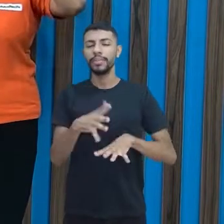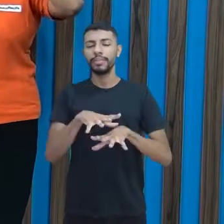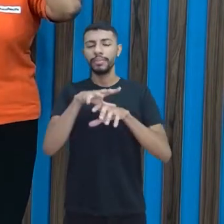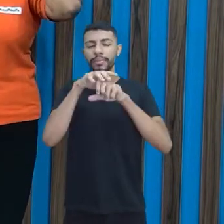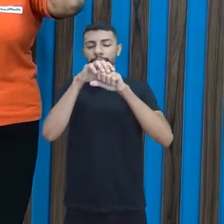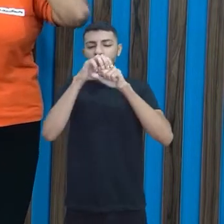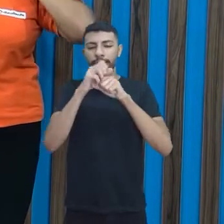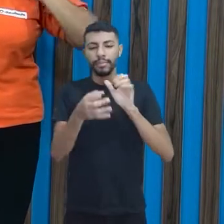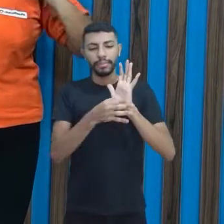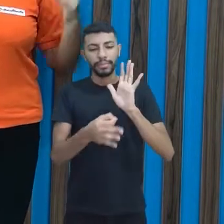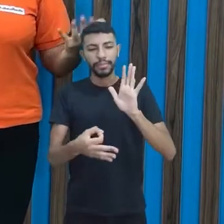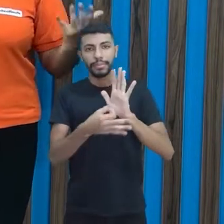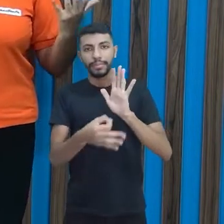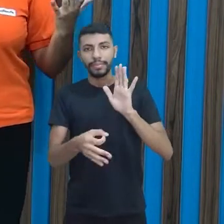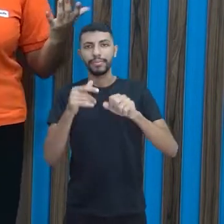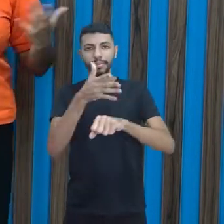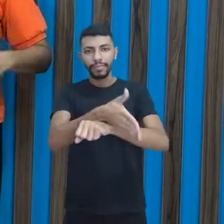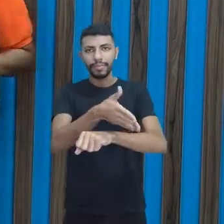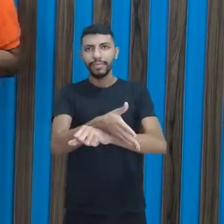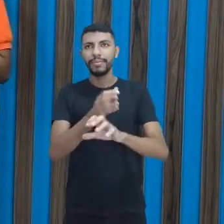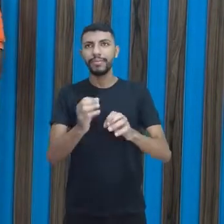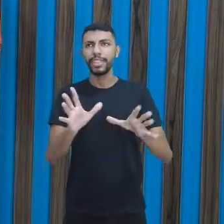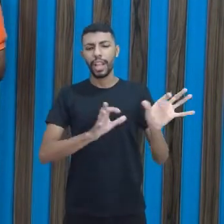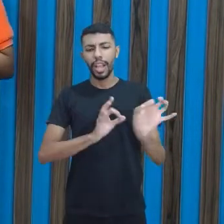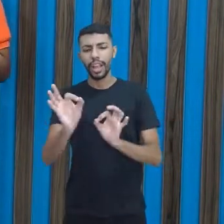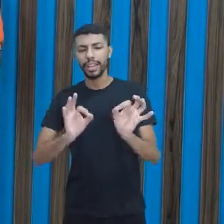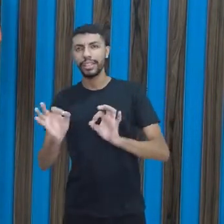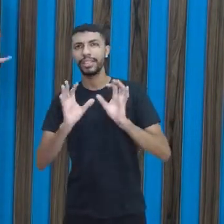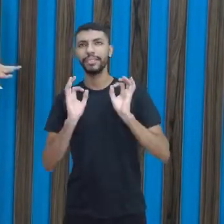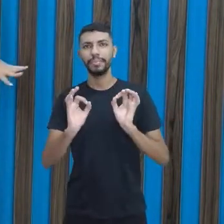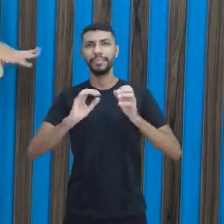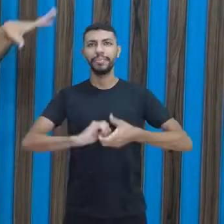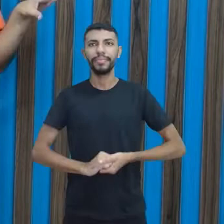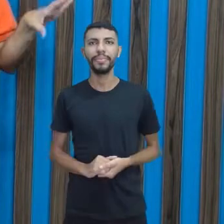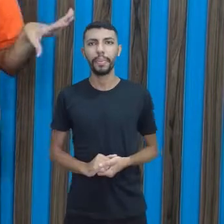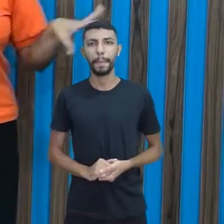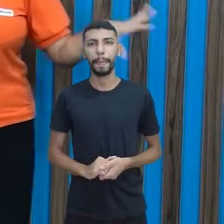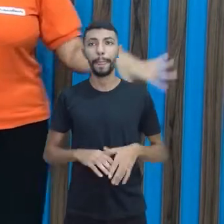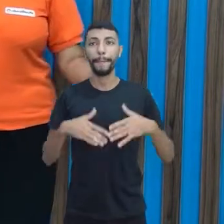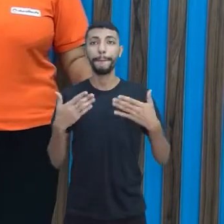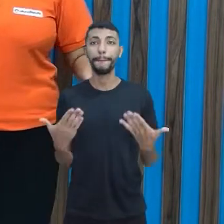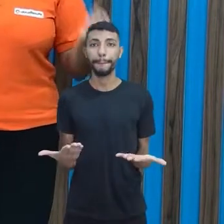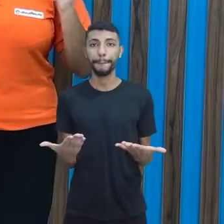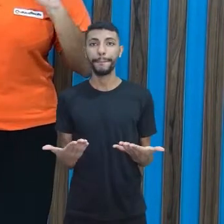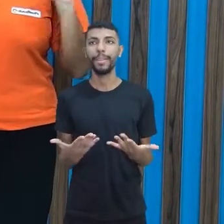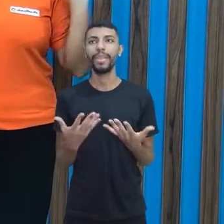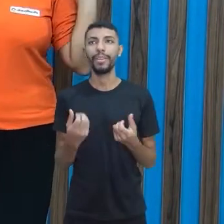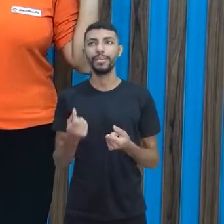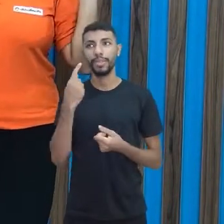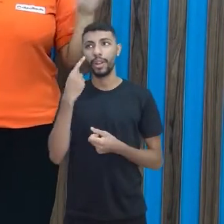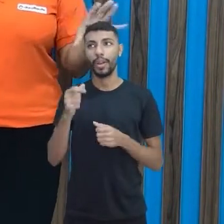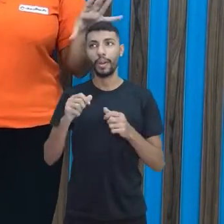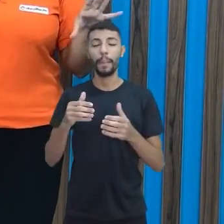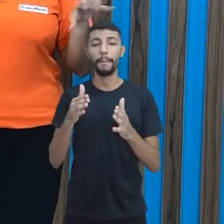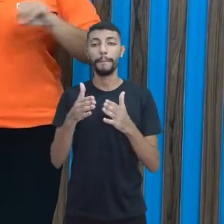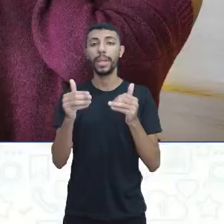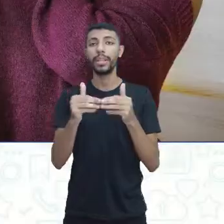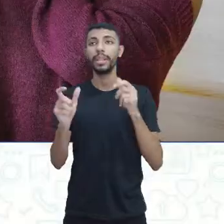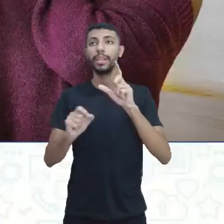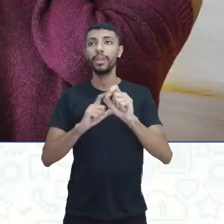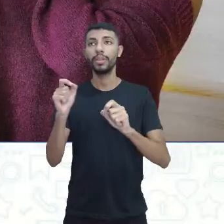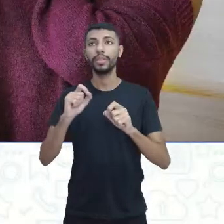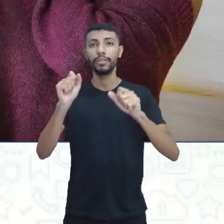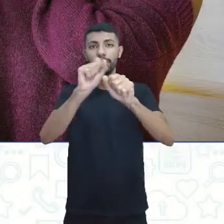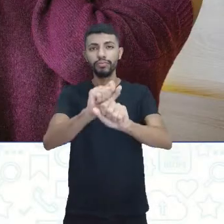conectem no chat e se organizem, não é isso? Então, vamos lá. Vou pedir para a gente colocar essa imagem no fundo, na